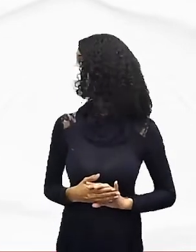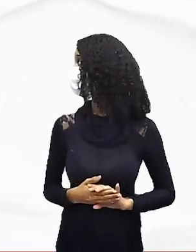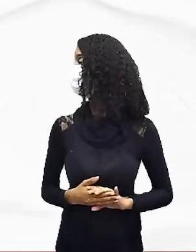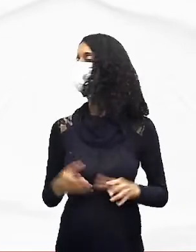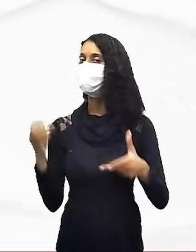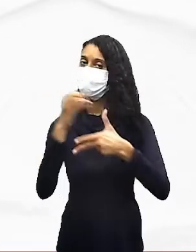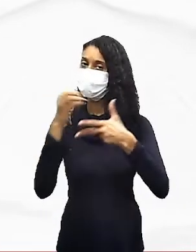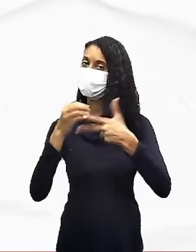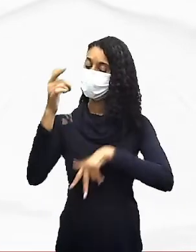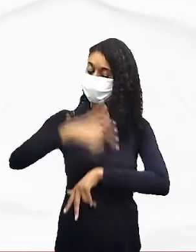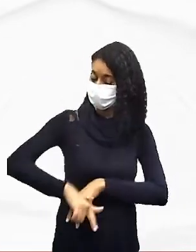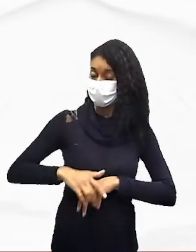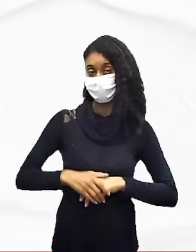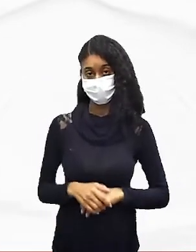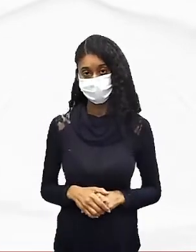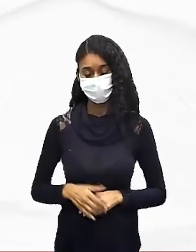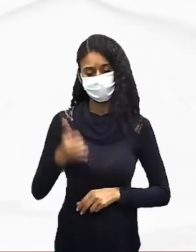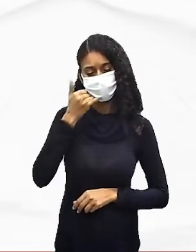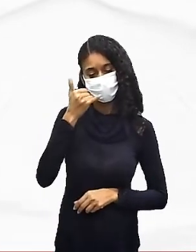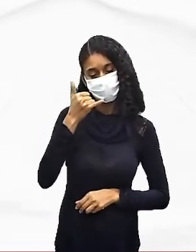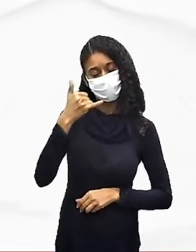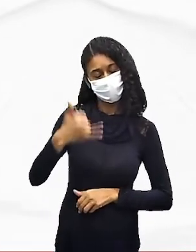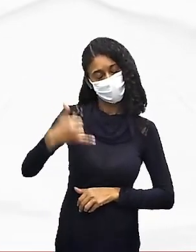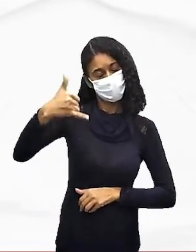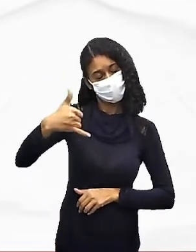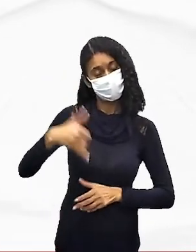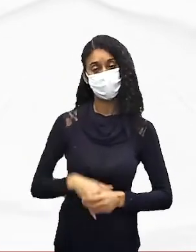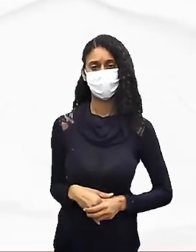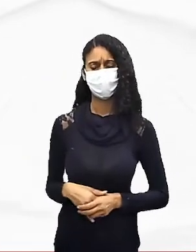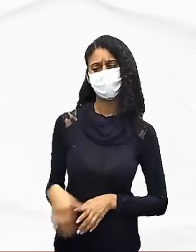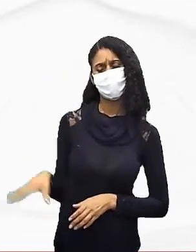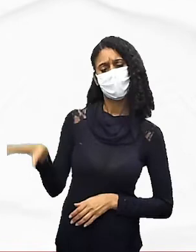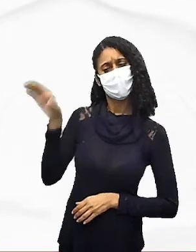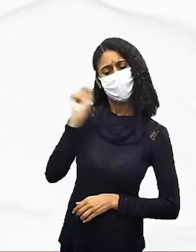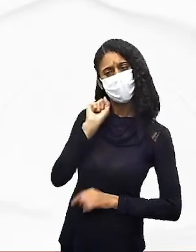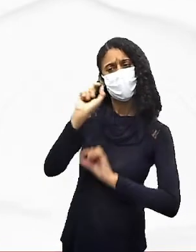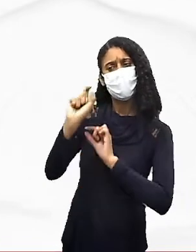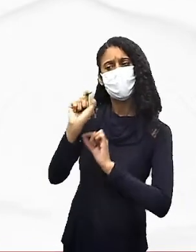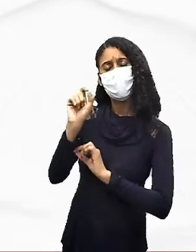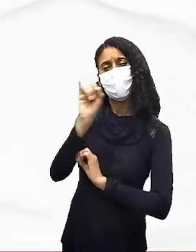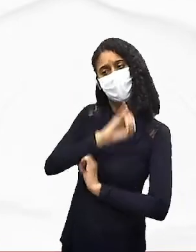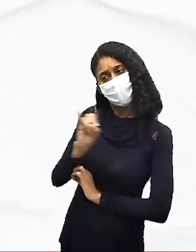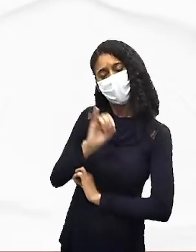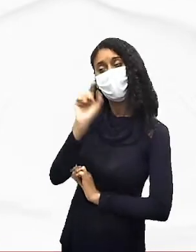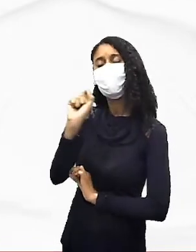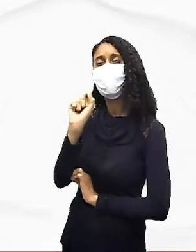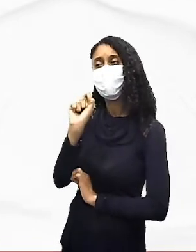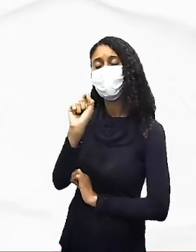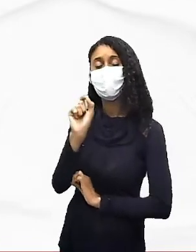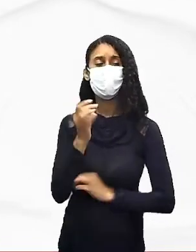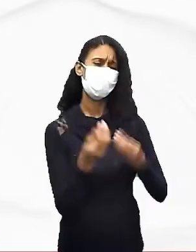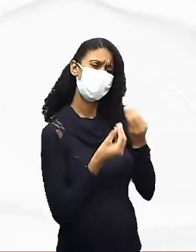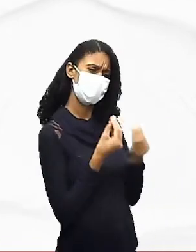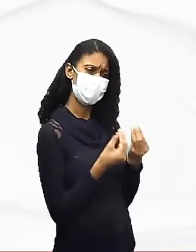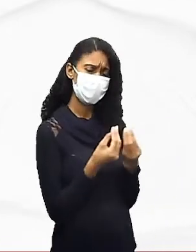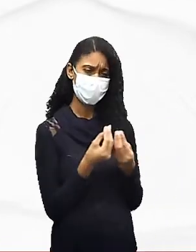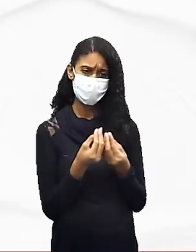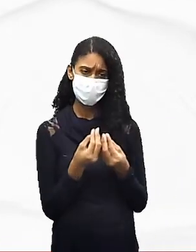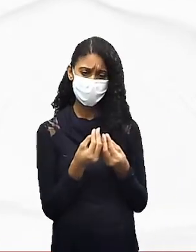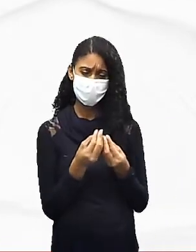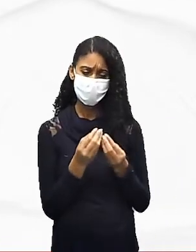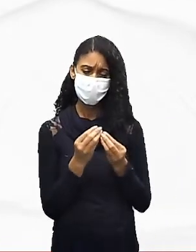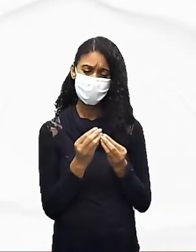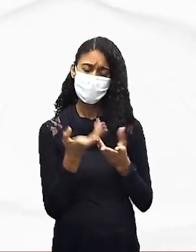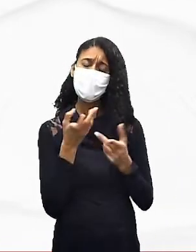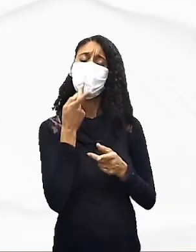de novo. O telefone tocou. Alô, quem fala? Como? Com quem deseja